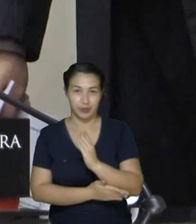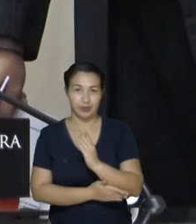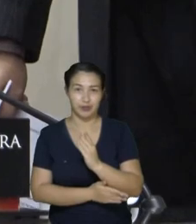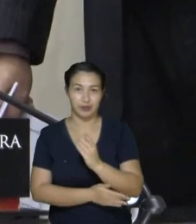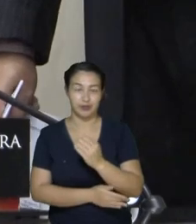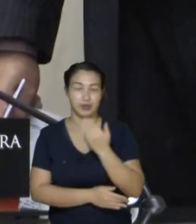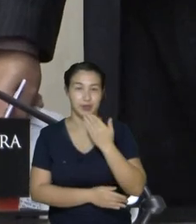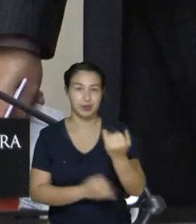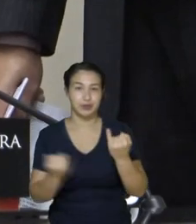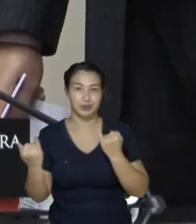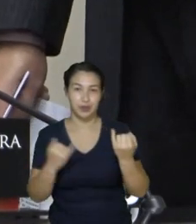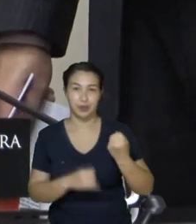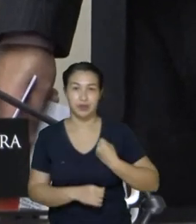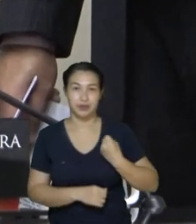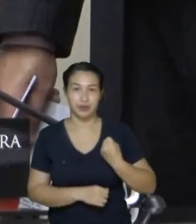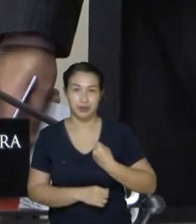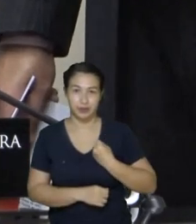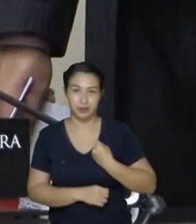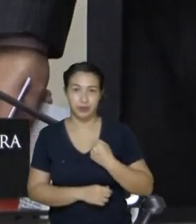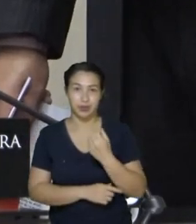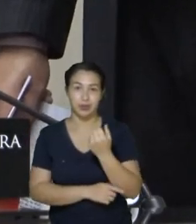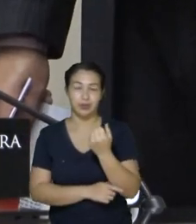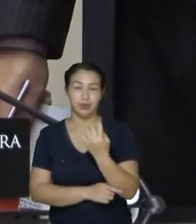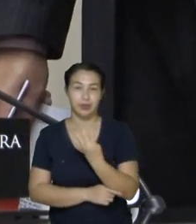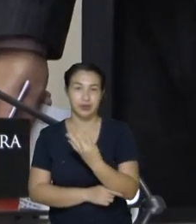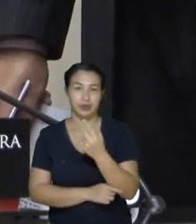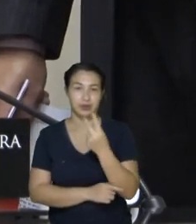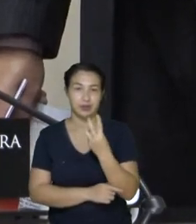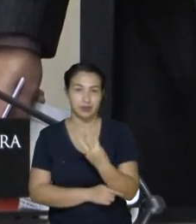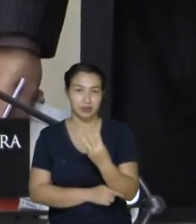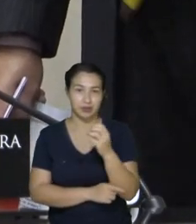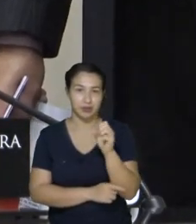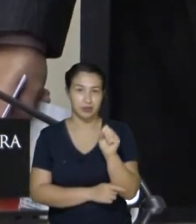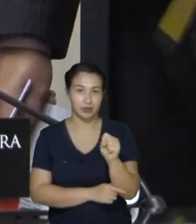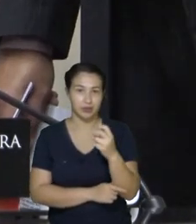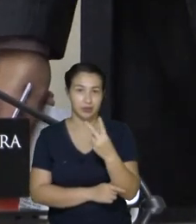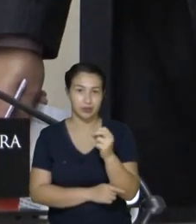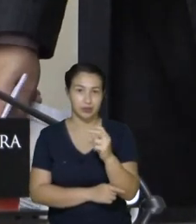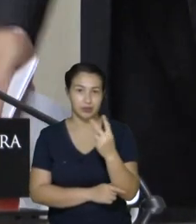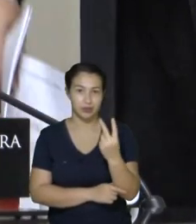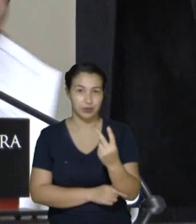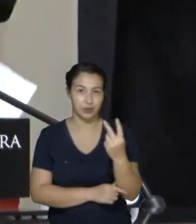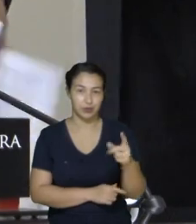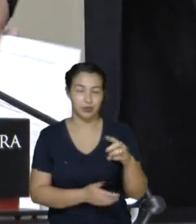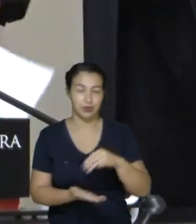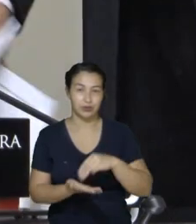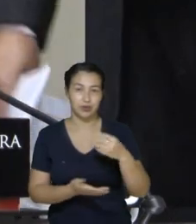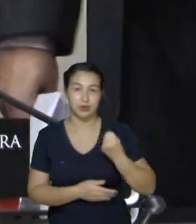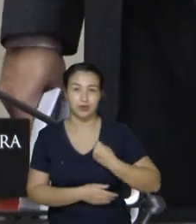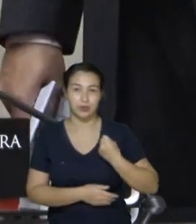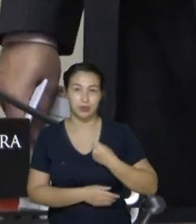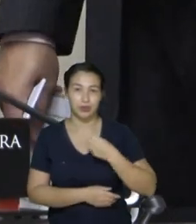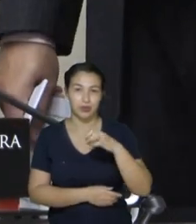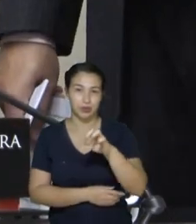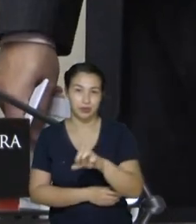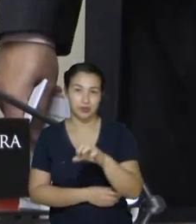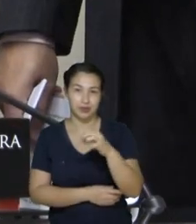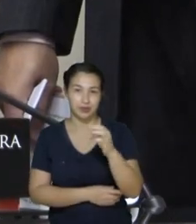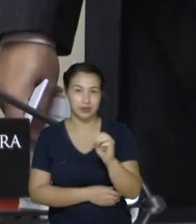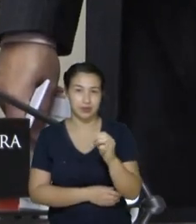pedido de informações de informação número 438/2022 e as moções números